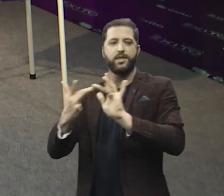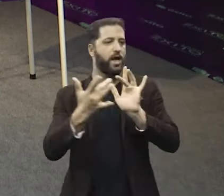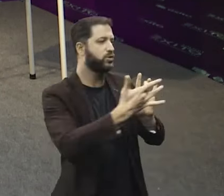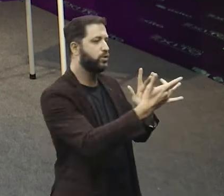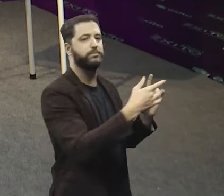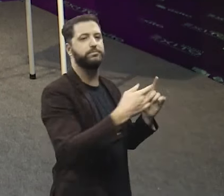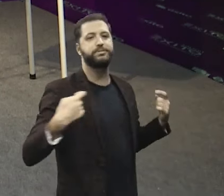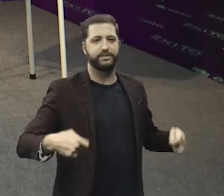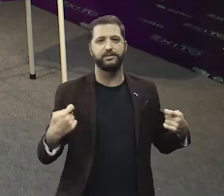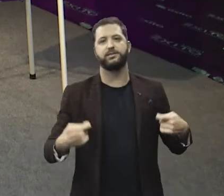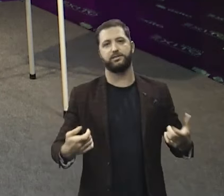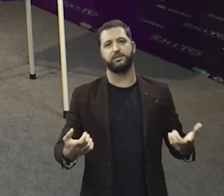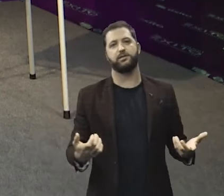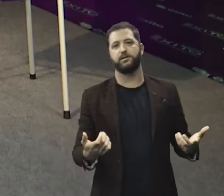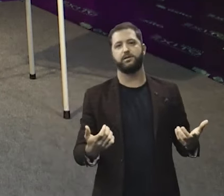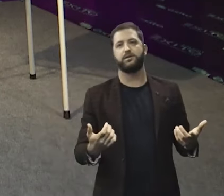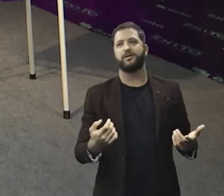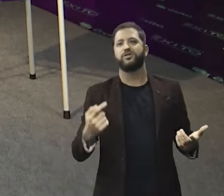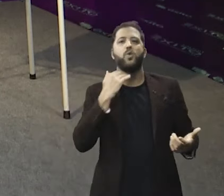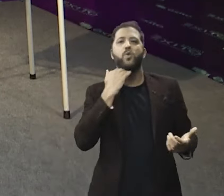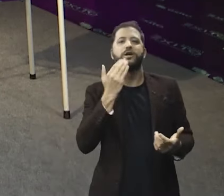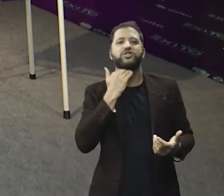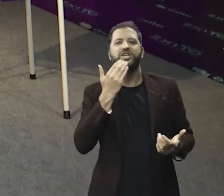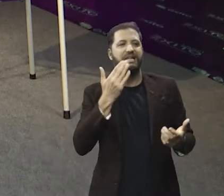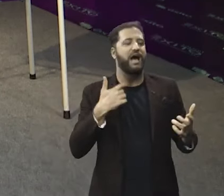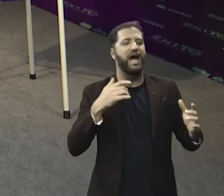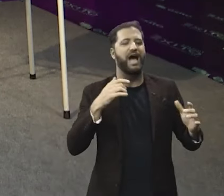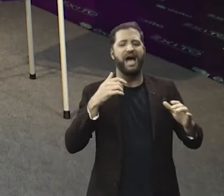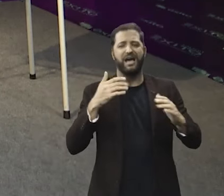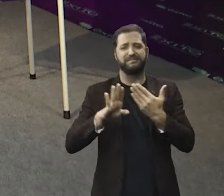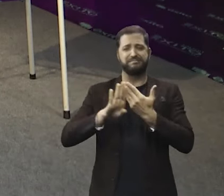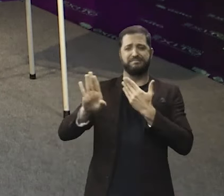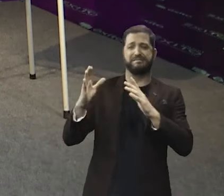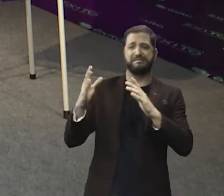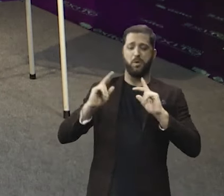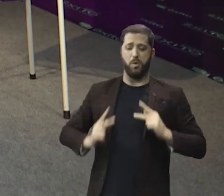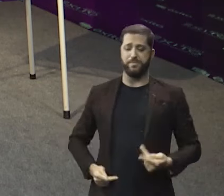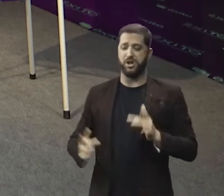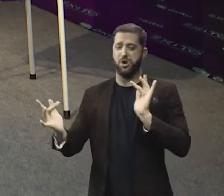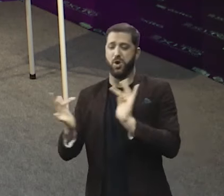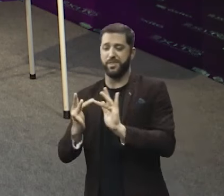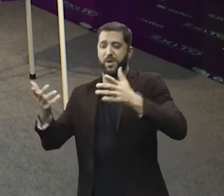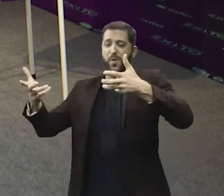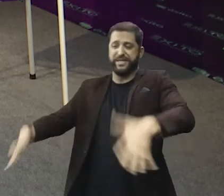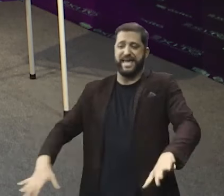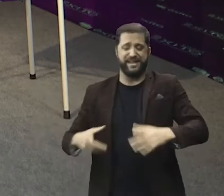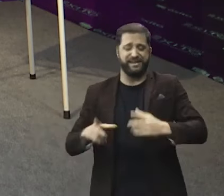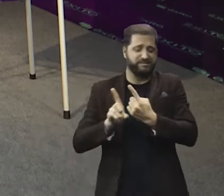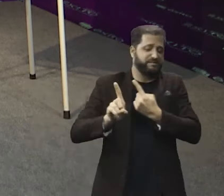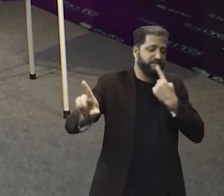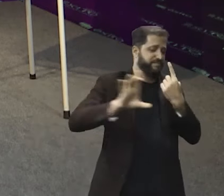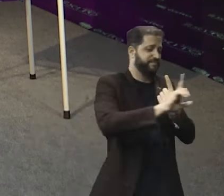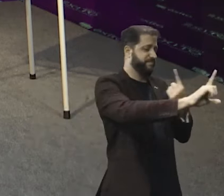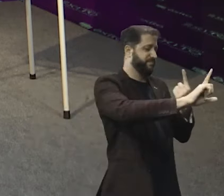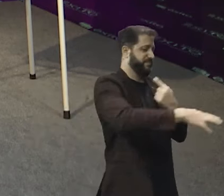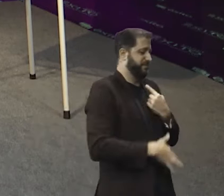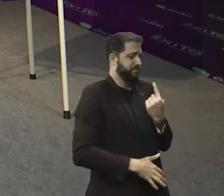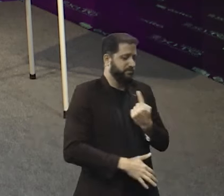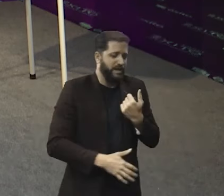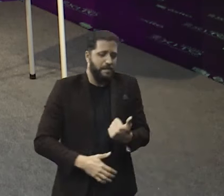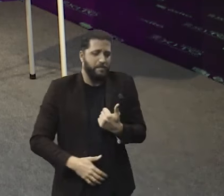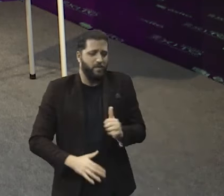fuga cada vez mais as pessoas fogem de suas realidades porque não conseguem dar conta delas então se eu só